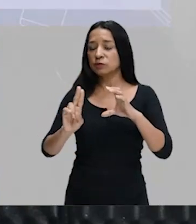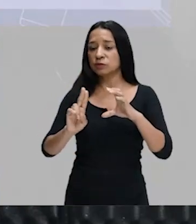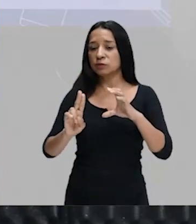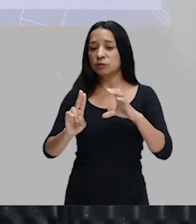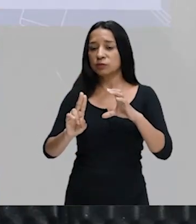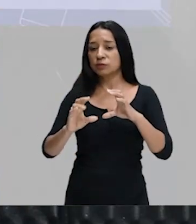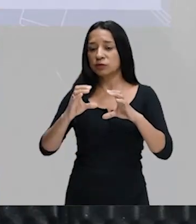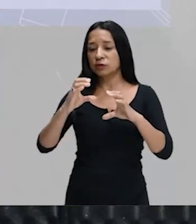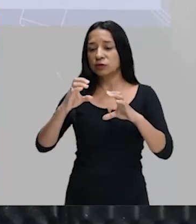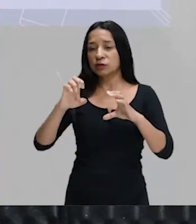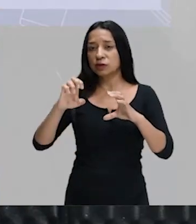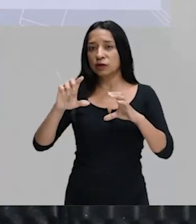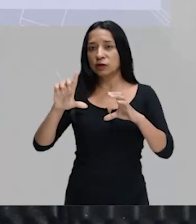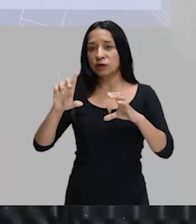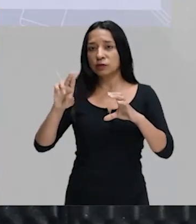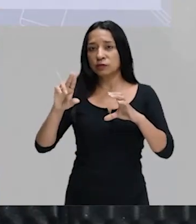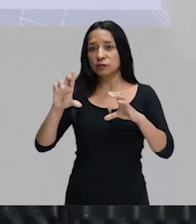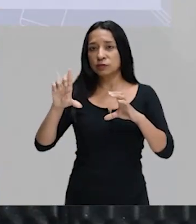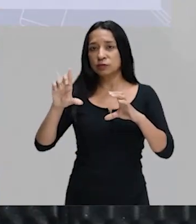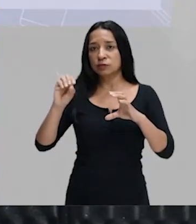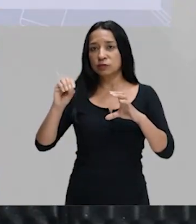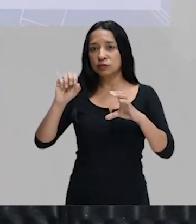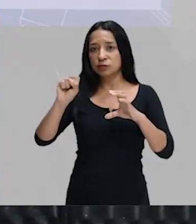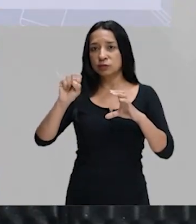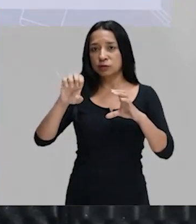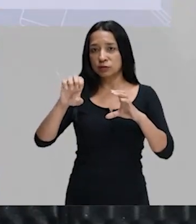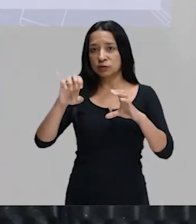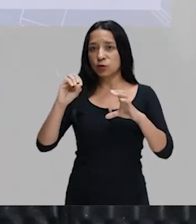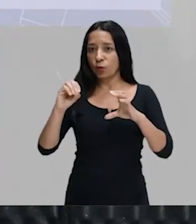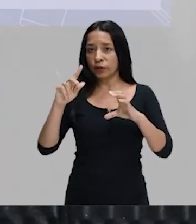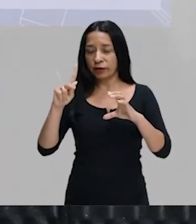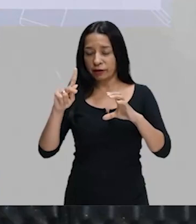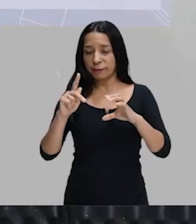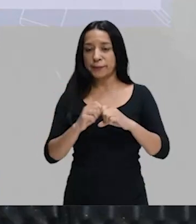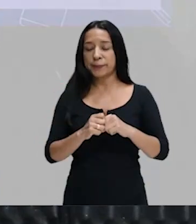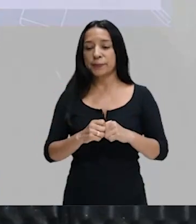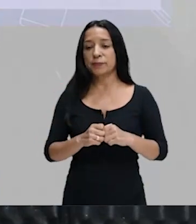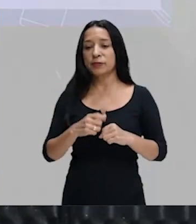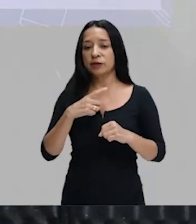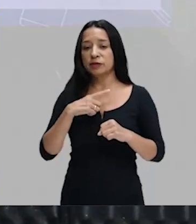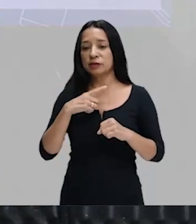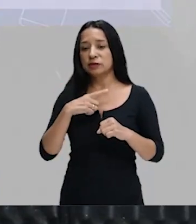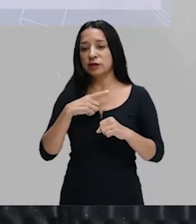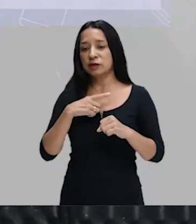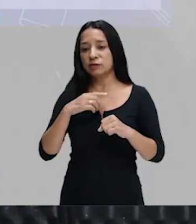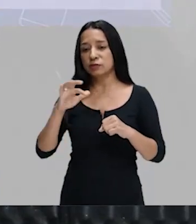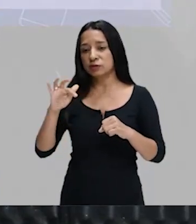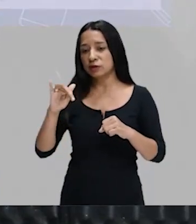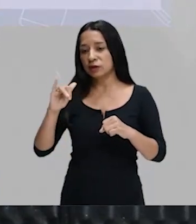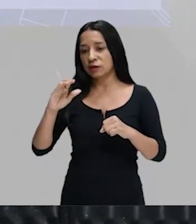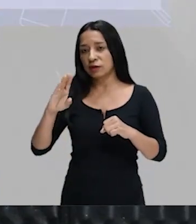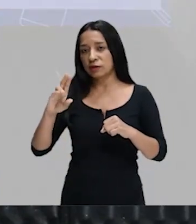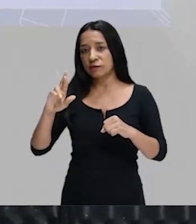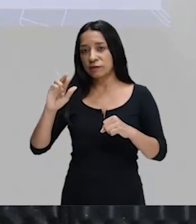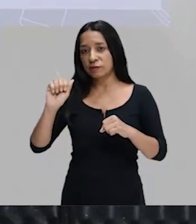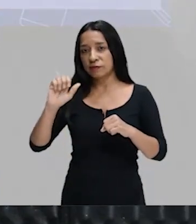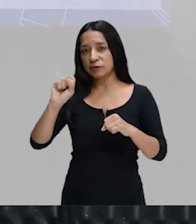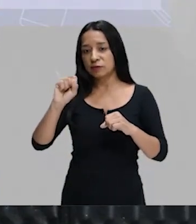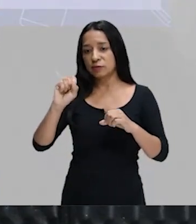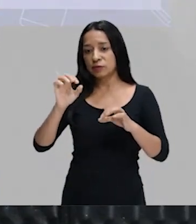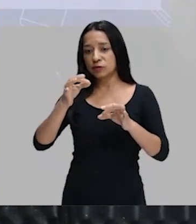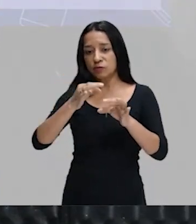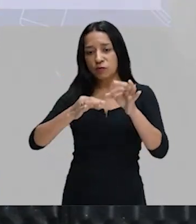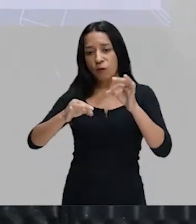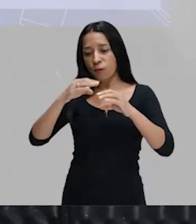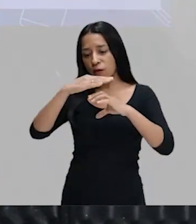de celulose. Ok, pessoal? Então, nós temos aqui fibras de celulose formando aqui, ó,